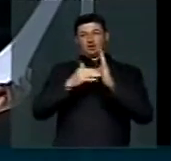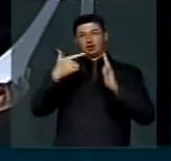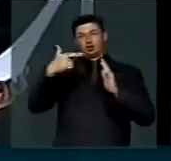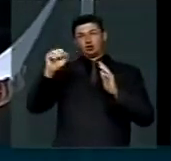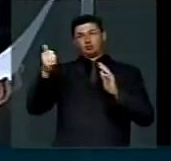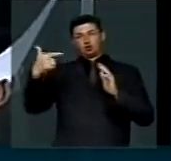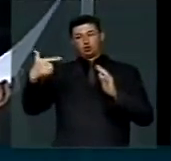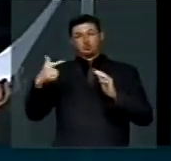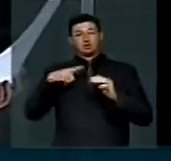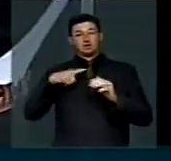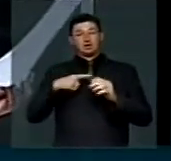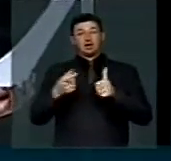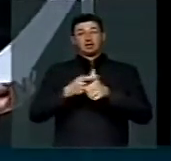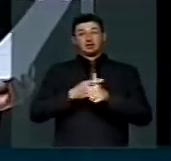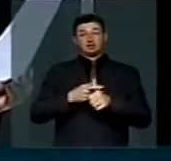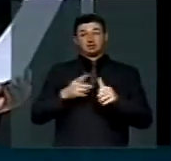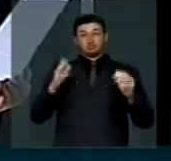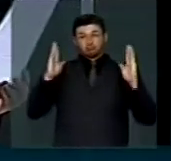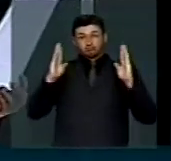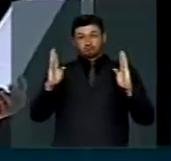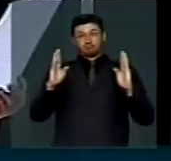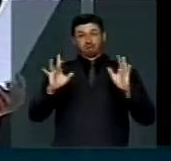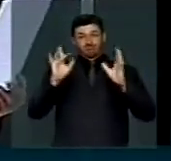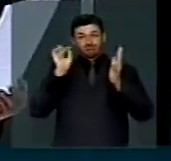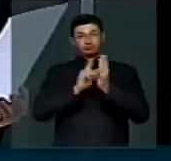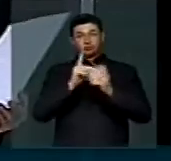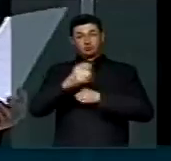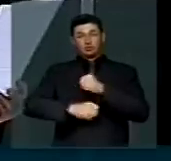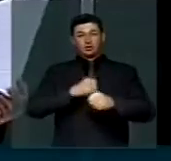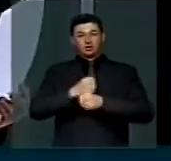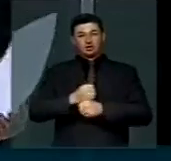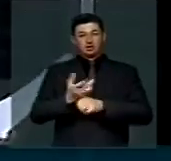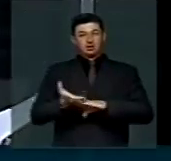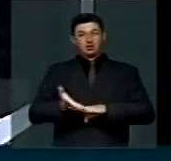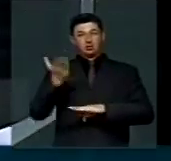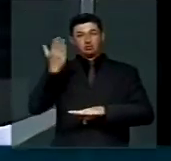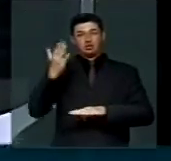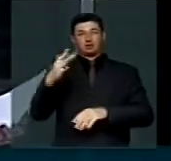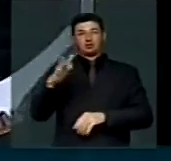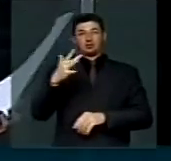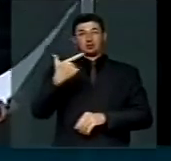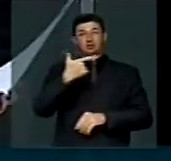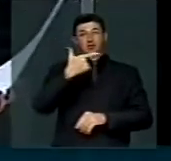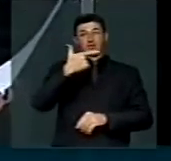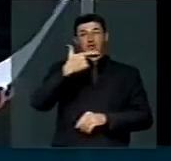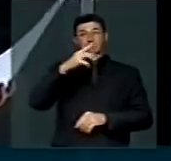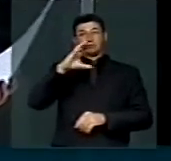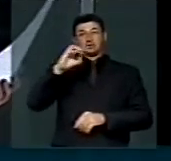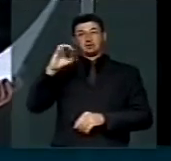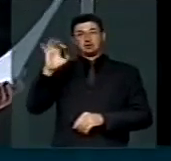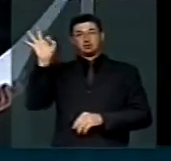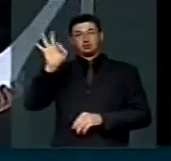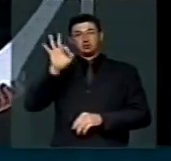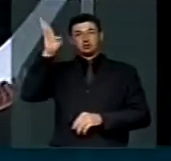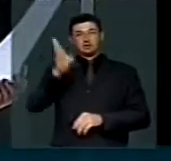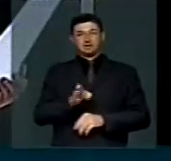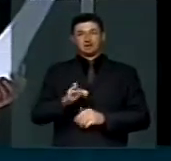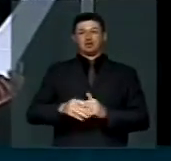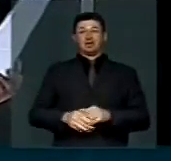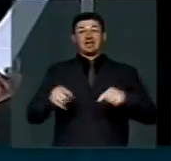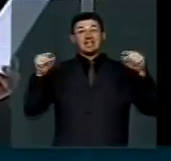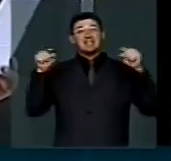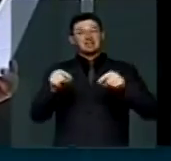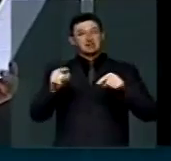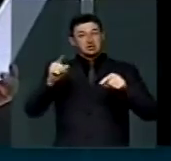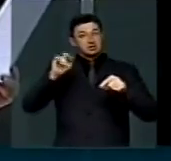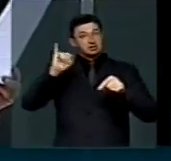a dívida consolidada de Sergipe, líquida anual, aumentou em quase 200%. Isso